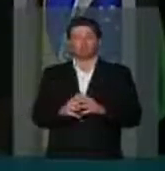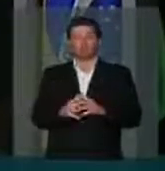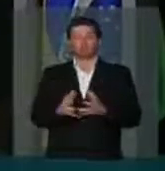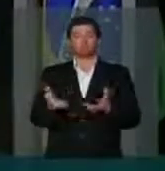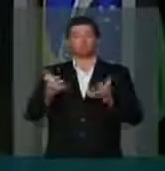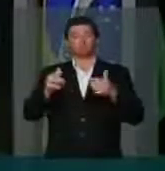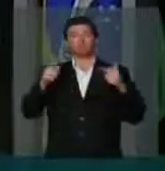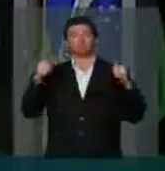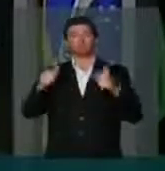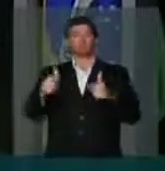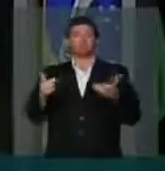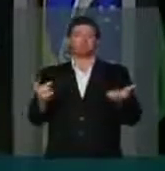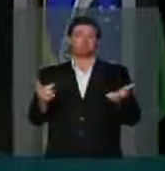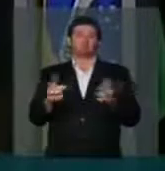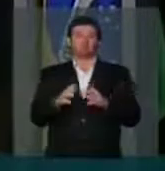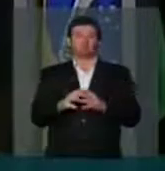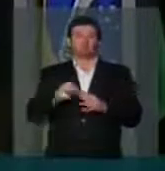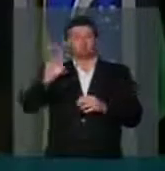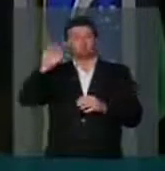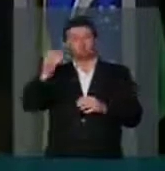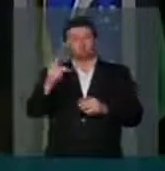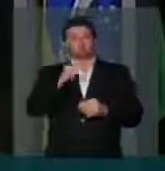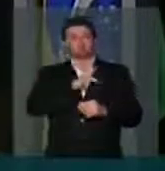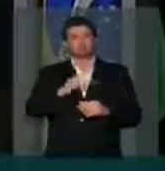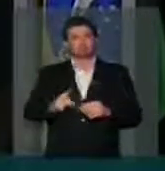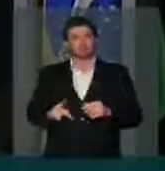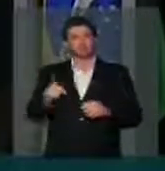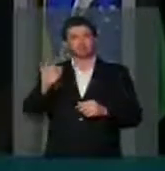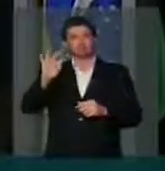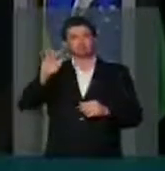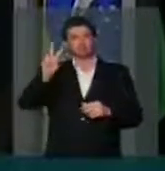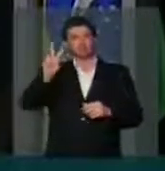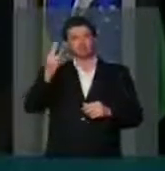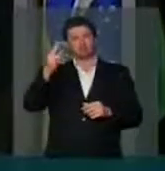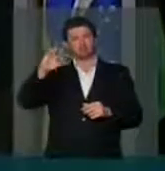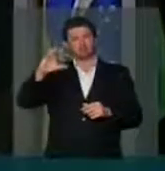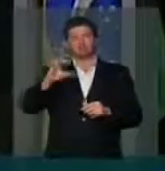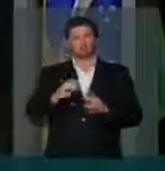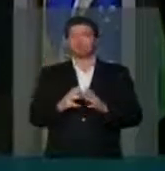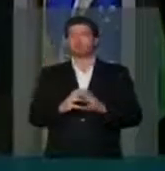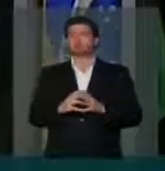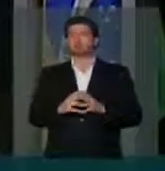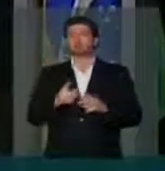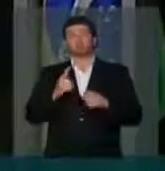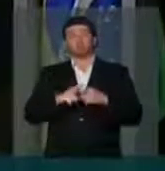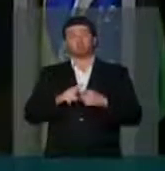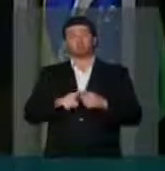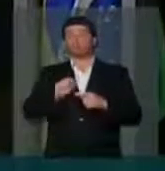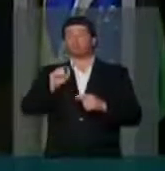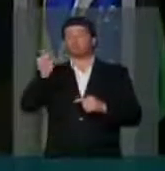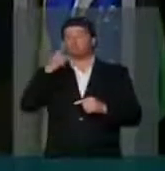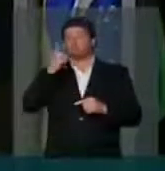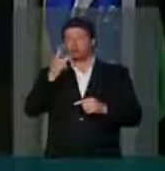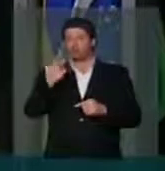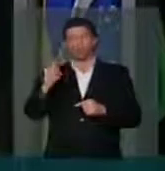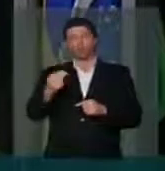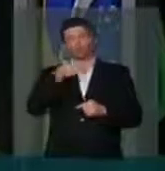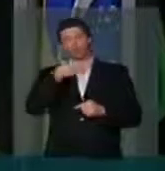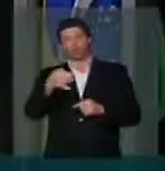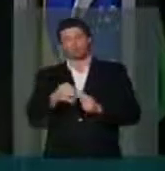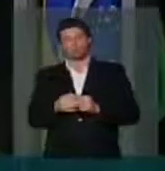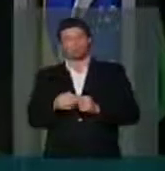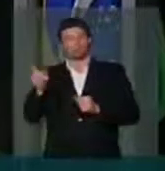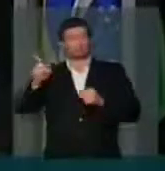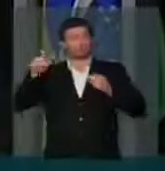querem criticar o ex-presidente Fernando Henrique Cardoso, pelo que ele fala ou opina. E ele,